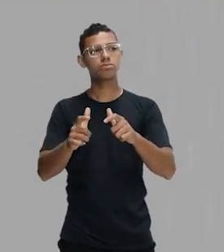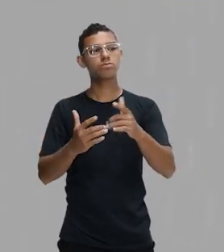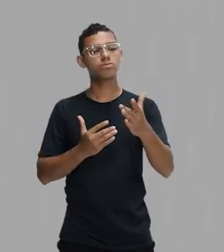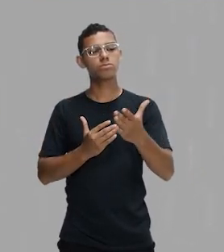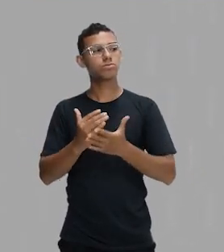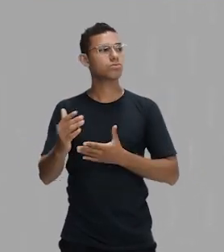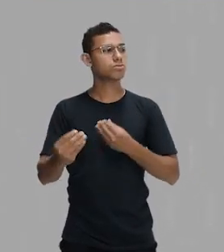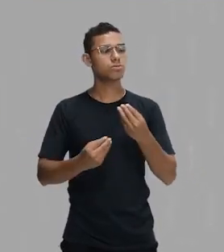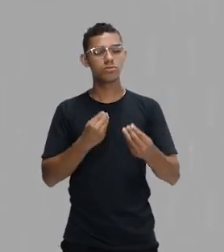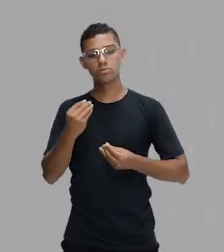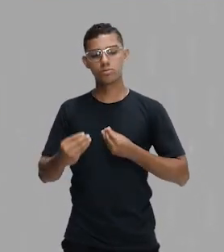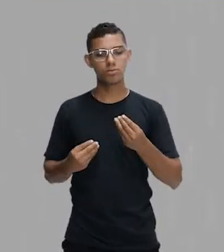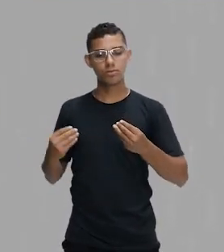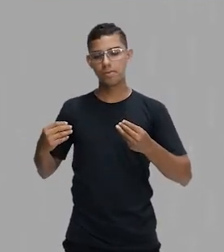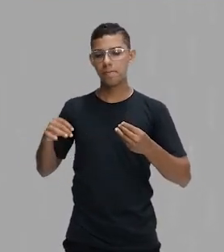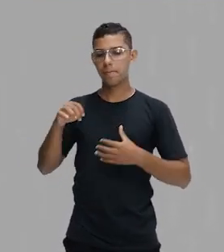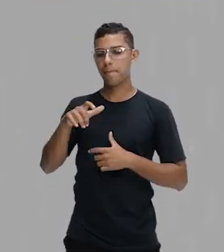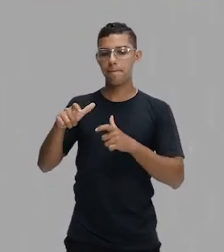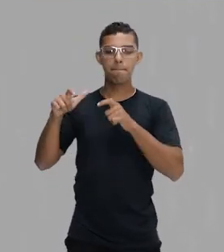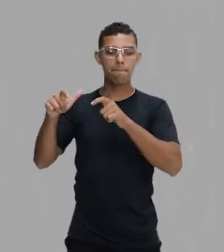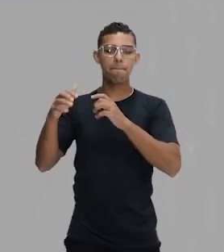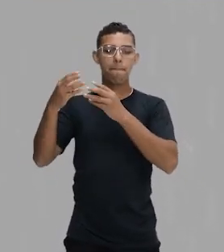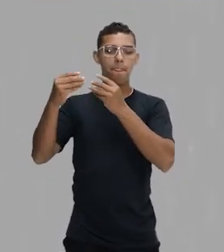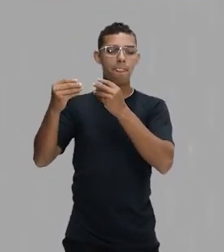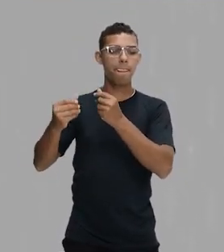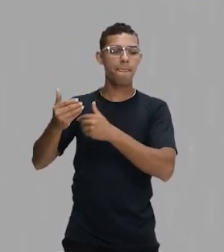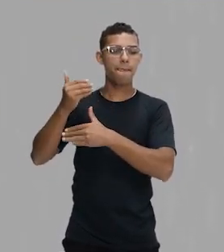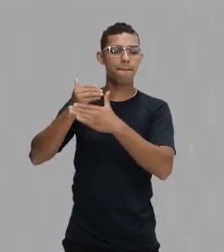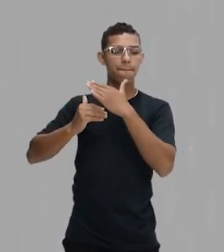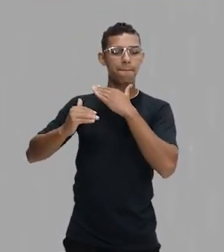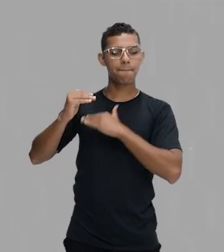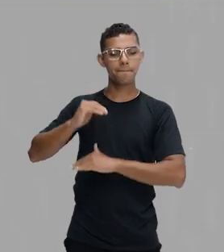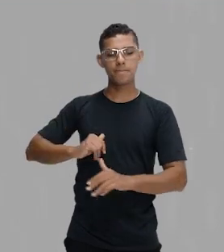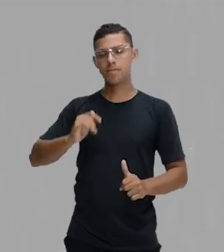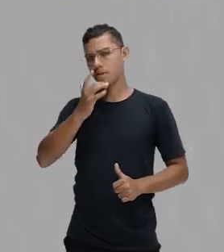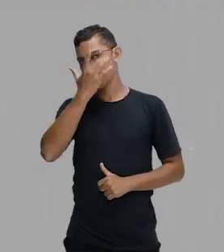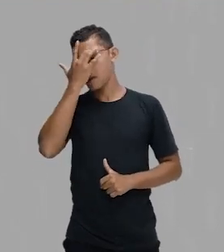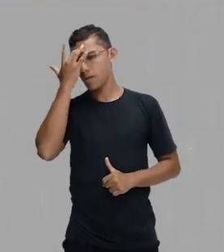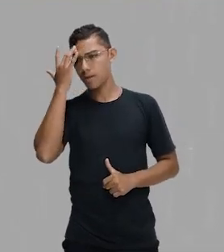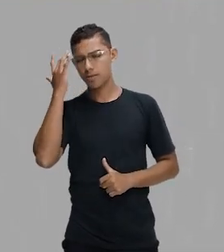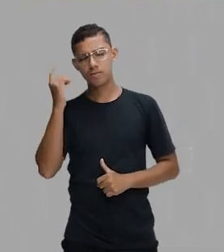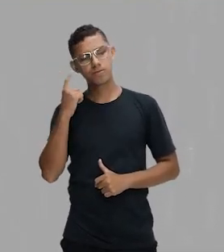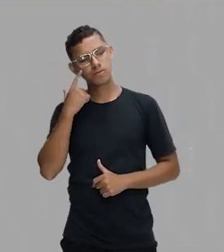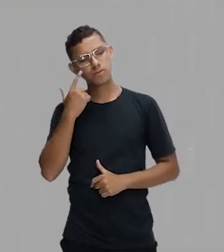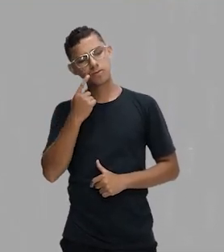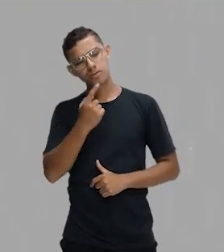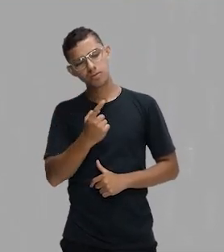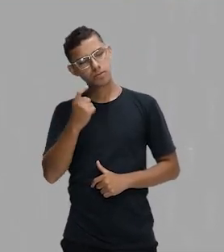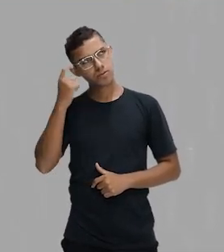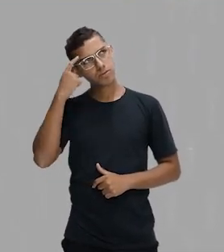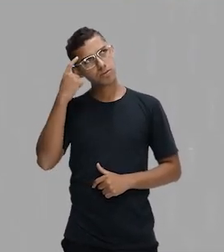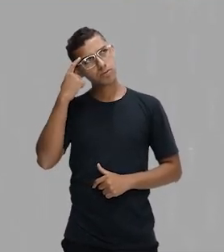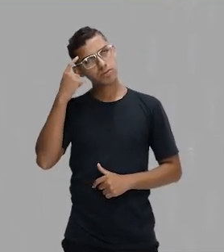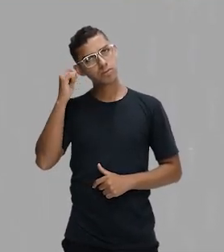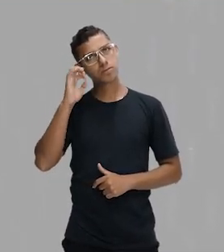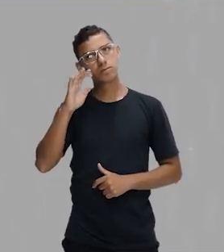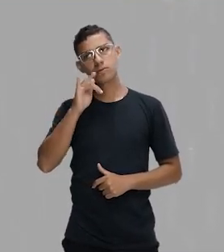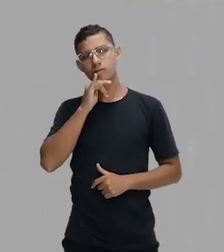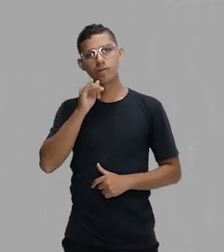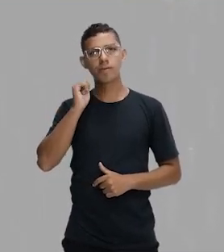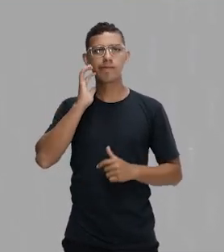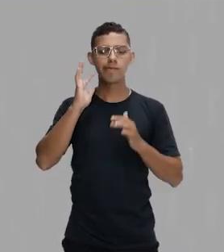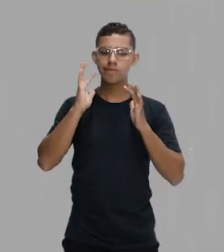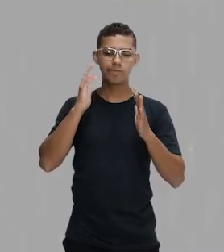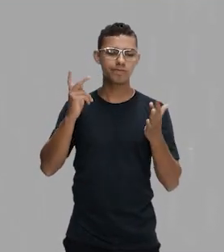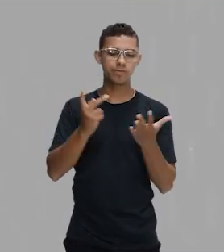começa a ter assim uma decadência, né? A galera começou a de fato achar que aquela teoria